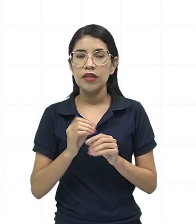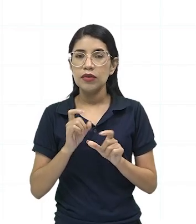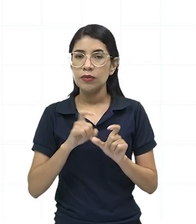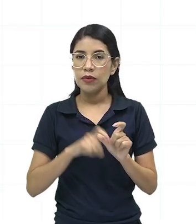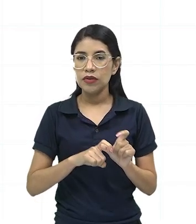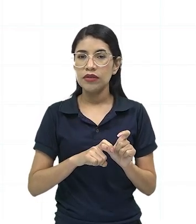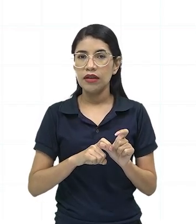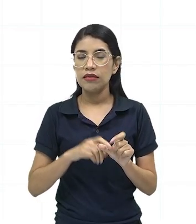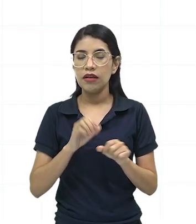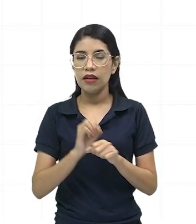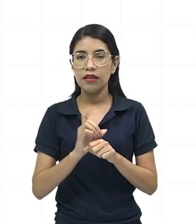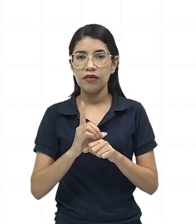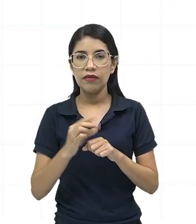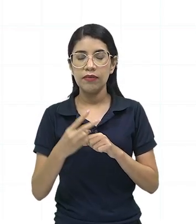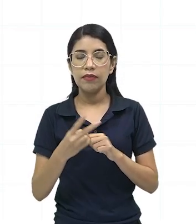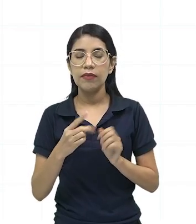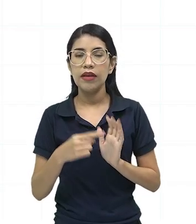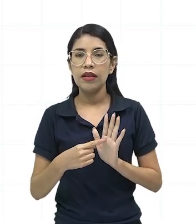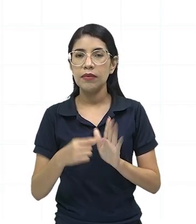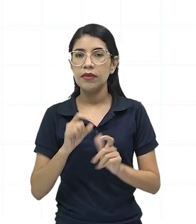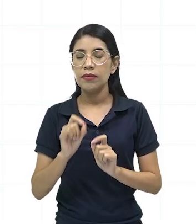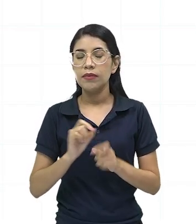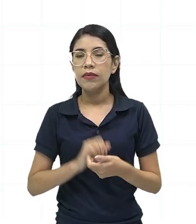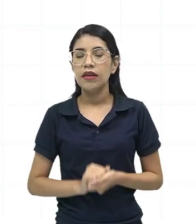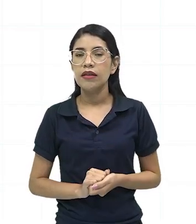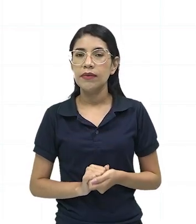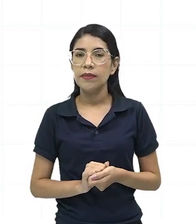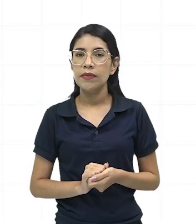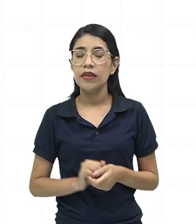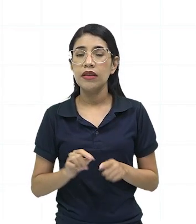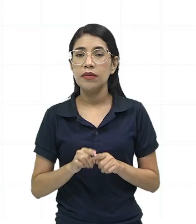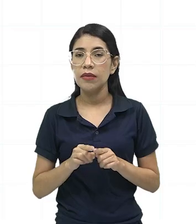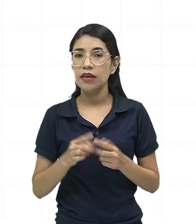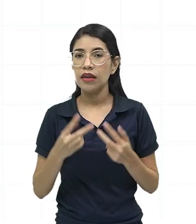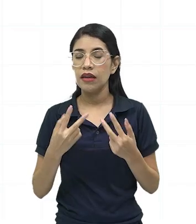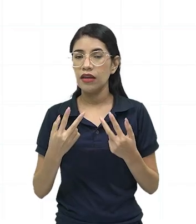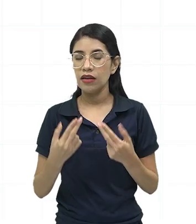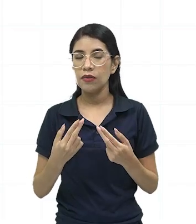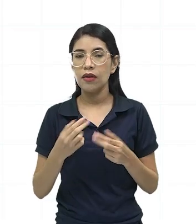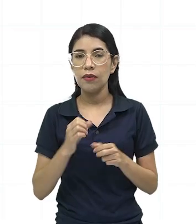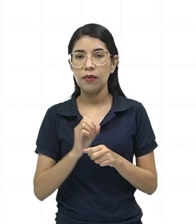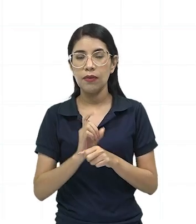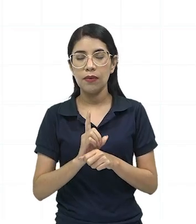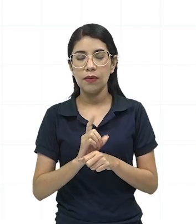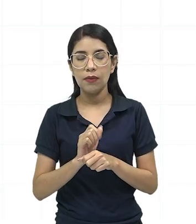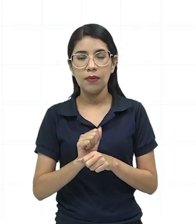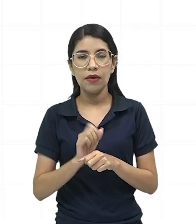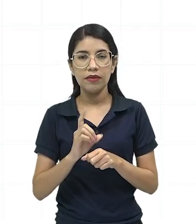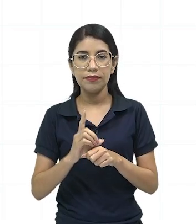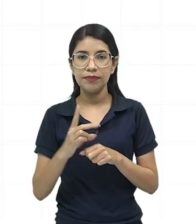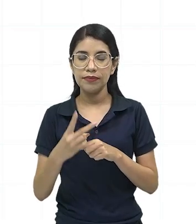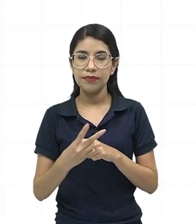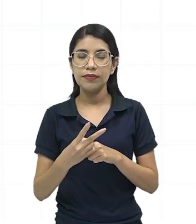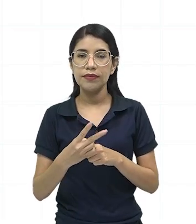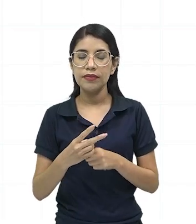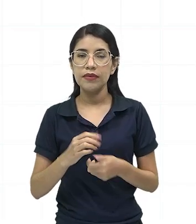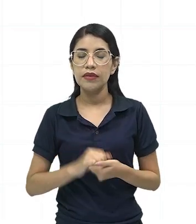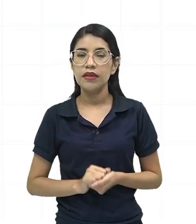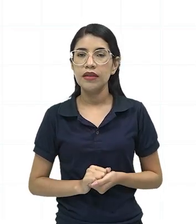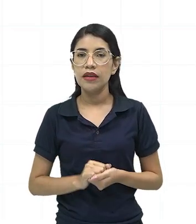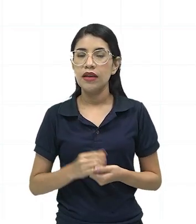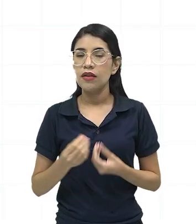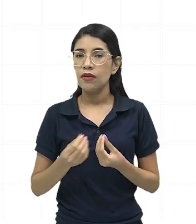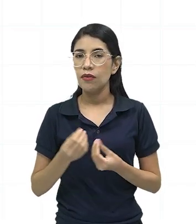introduzem orações subordinadas que funcionam como advérbios. Então eu tenho uma oração, ou seja, ela